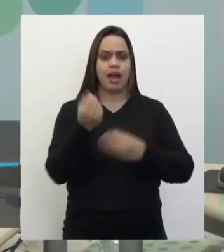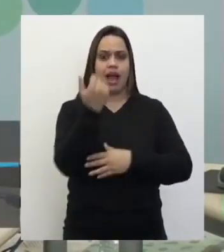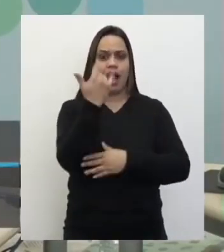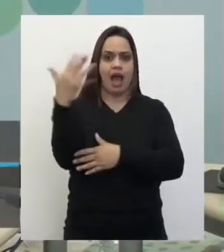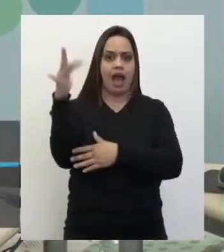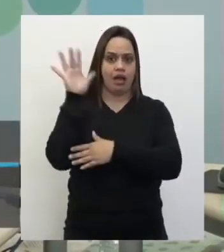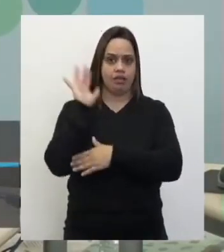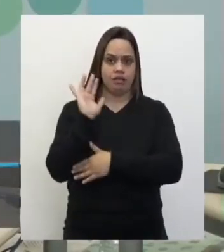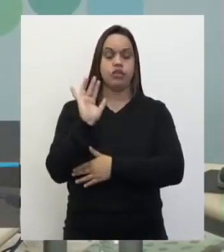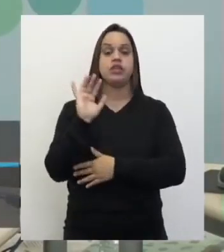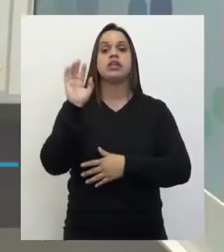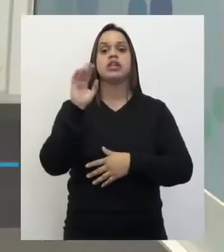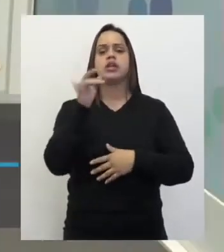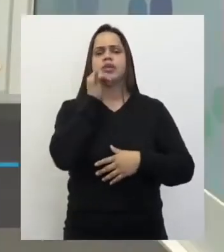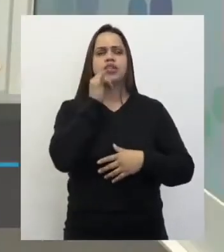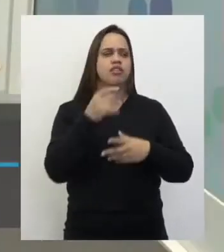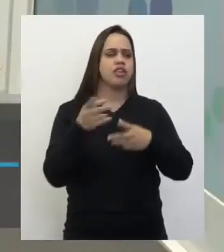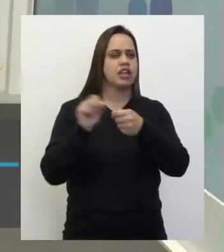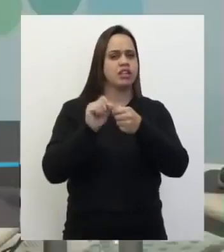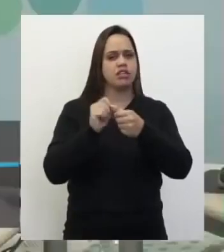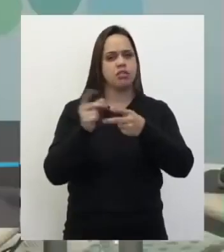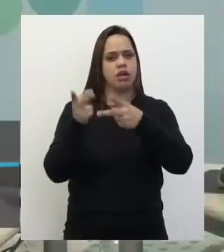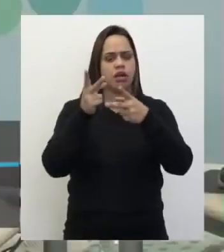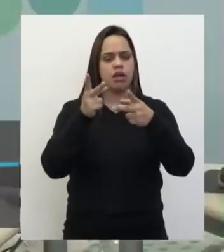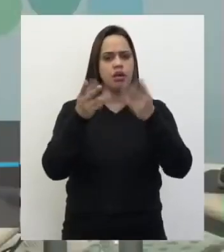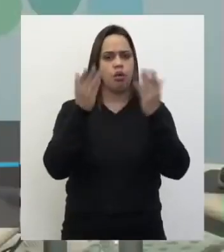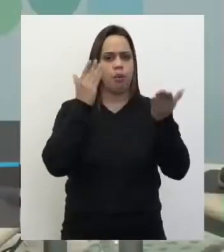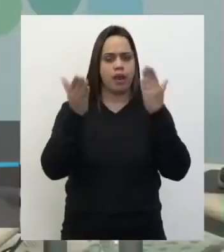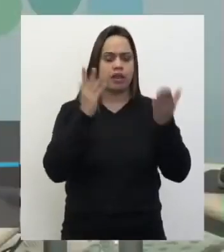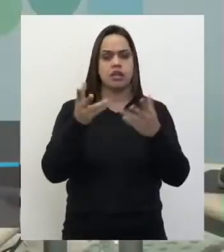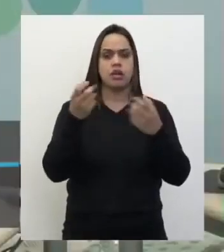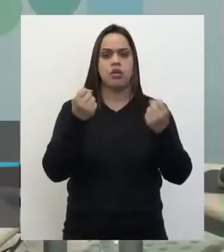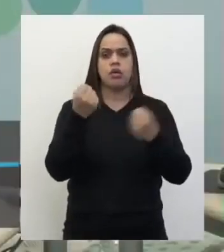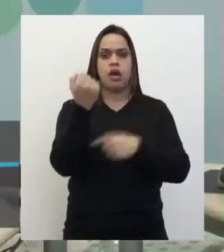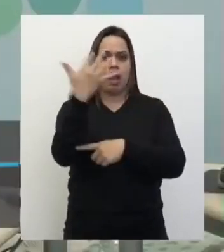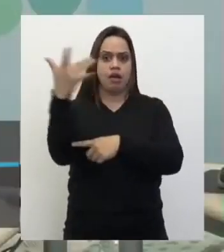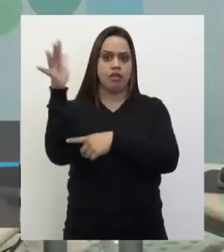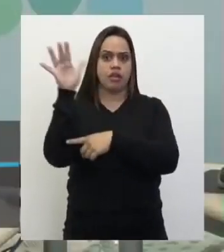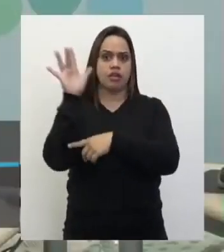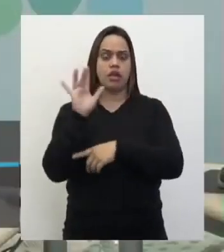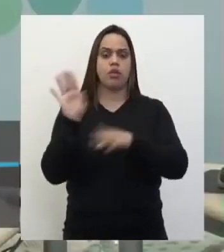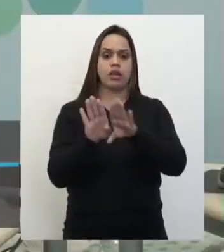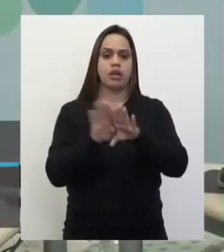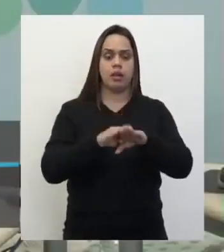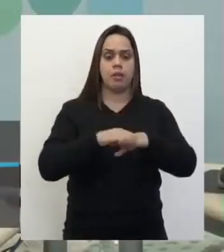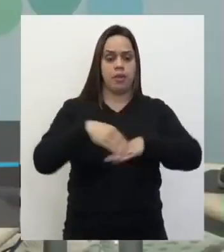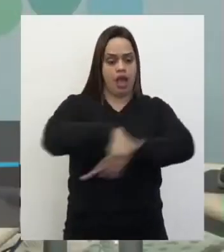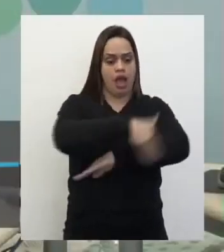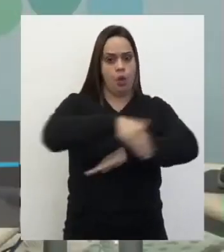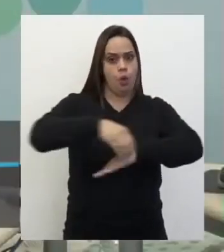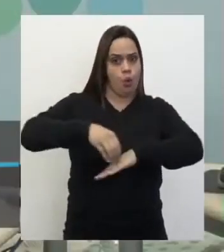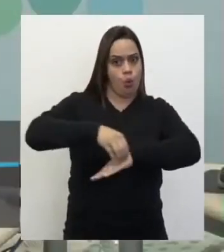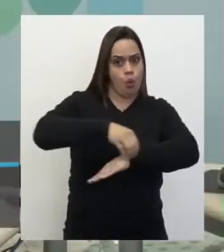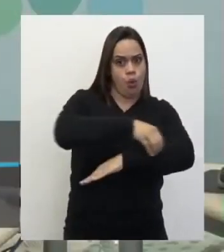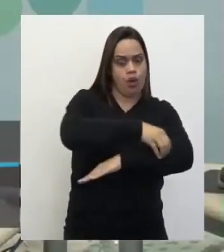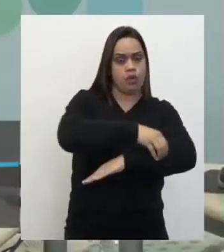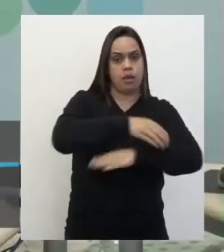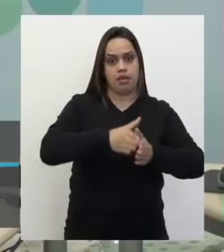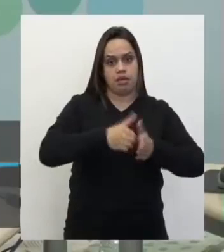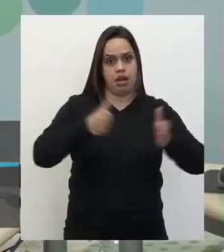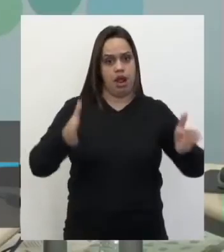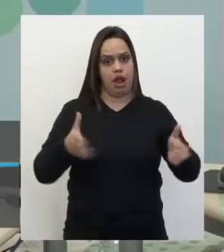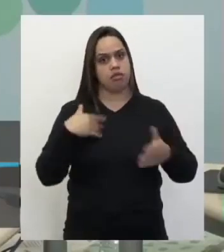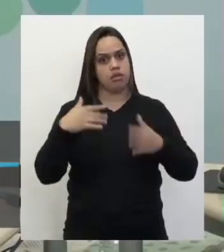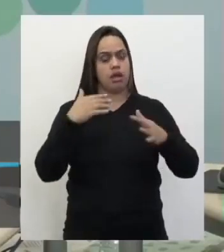da arborização, né? De alguns espaços, até a questão do calçamento, né? Calçadas mais largas,